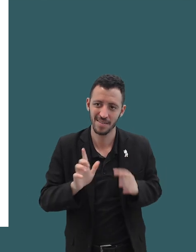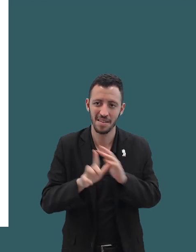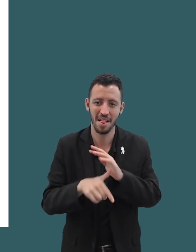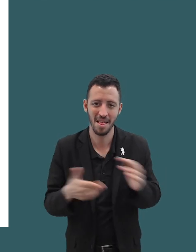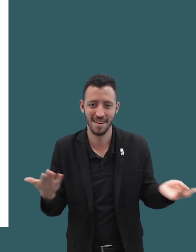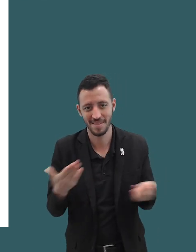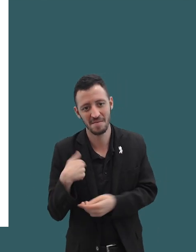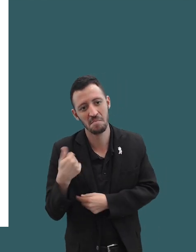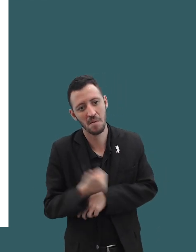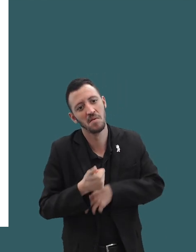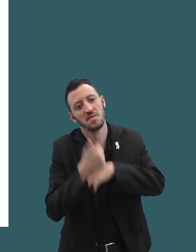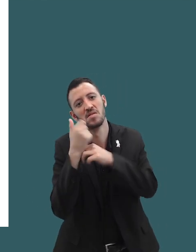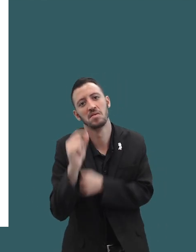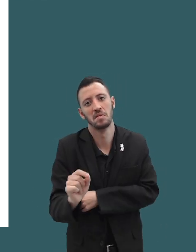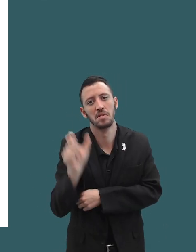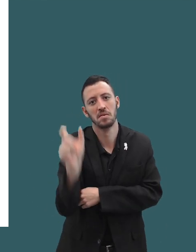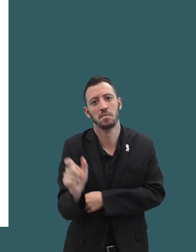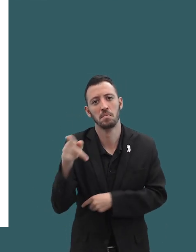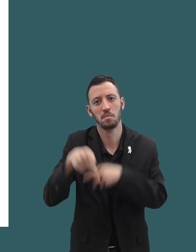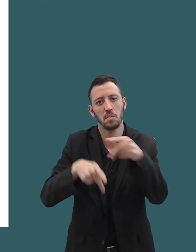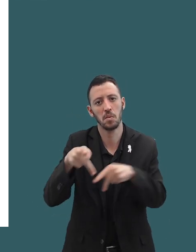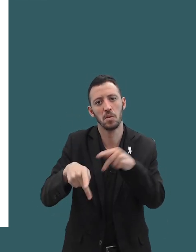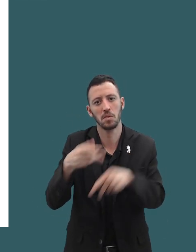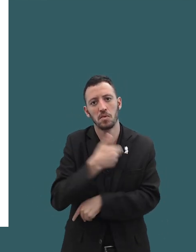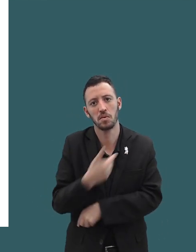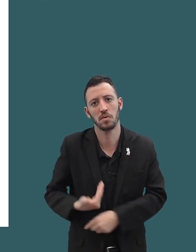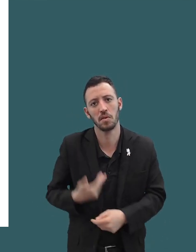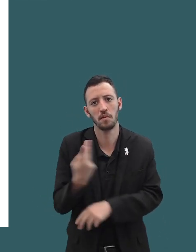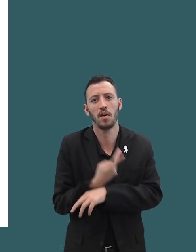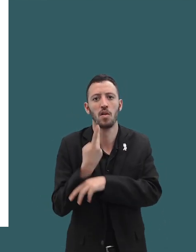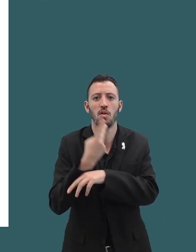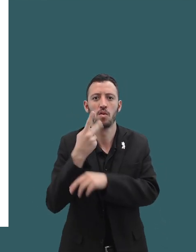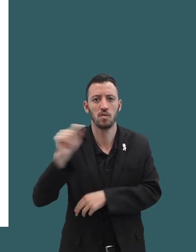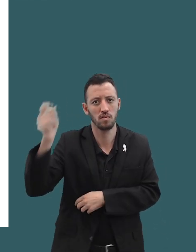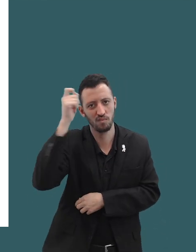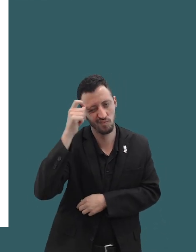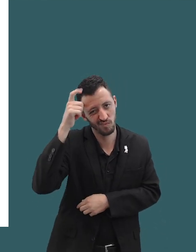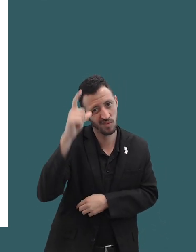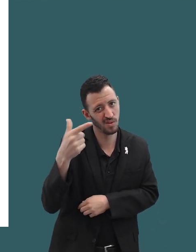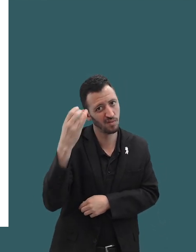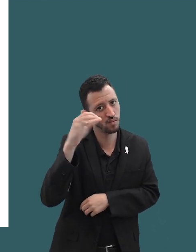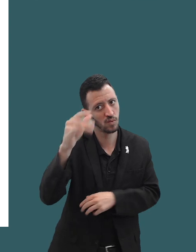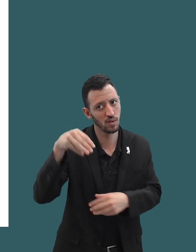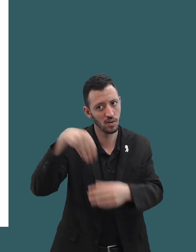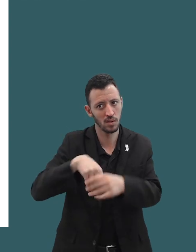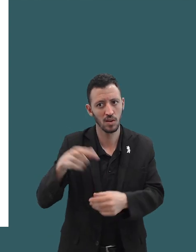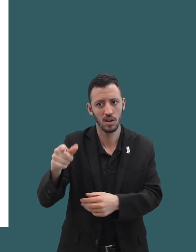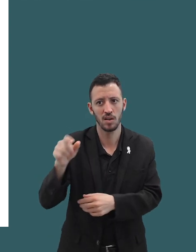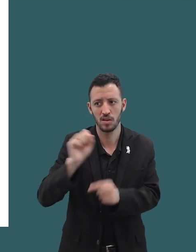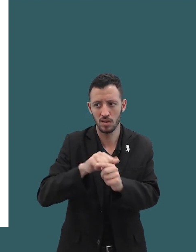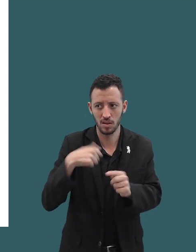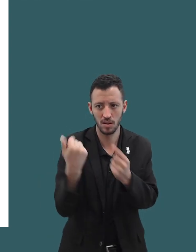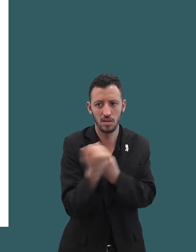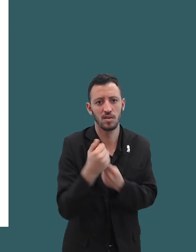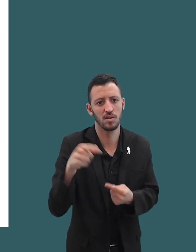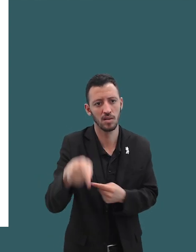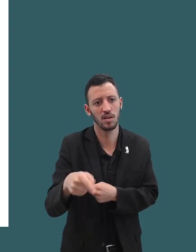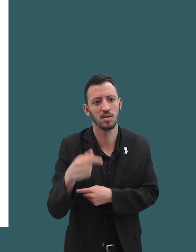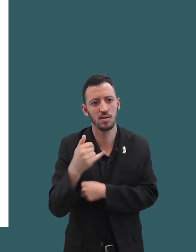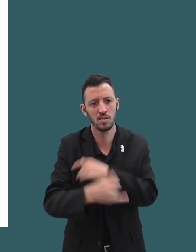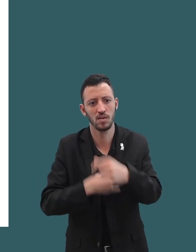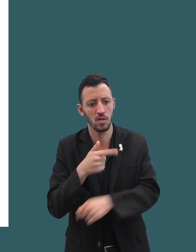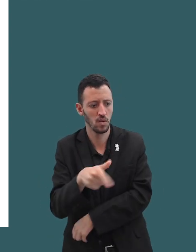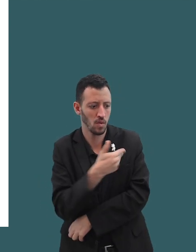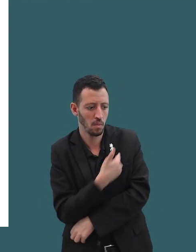como melhorar a percepção pública, a divulgação e valorizar o conhecimento científico pela sociedade, pela mídia,